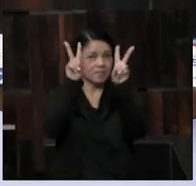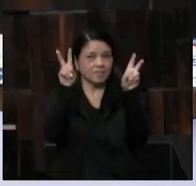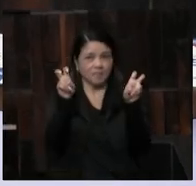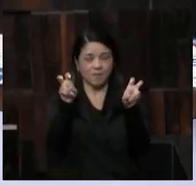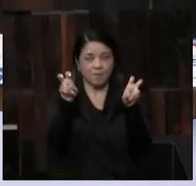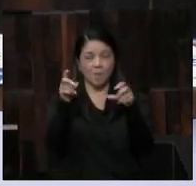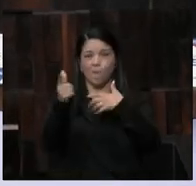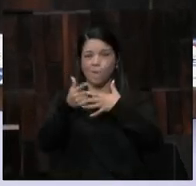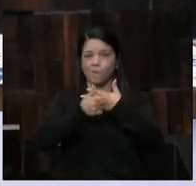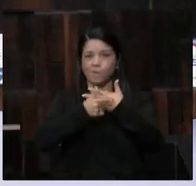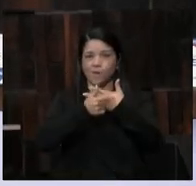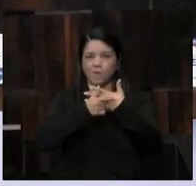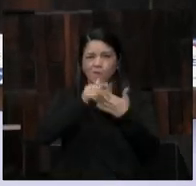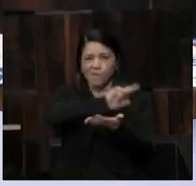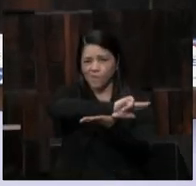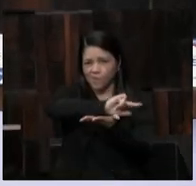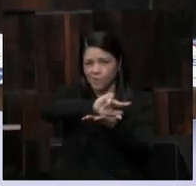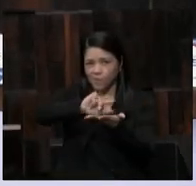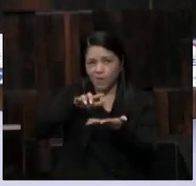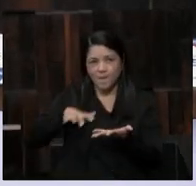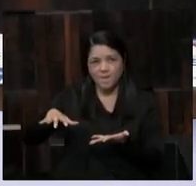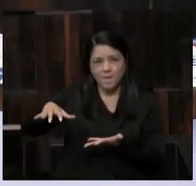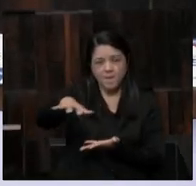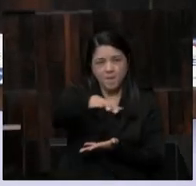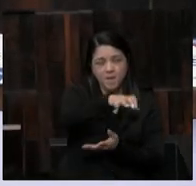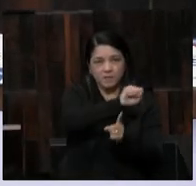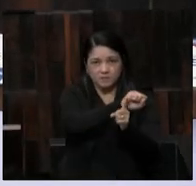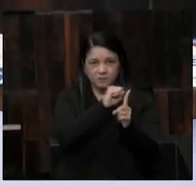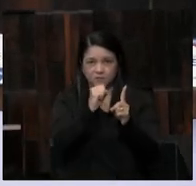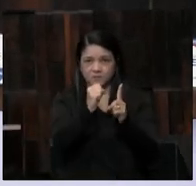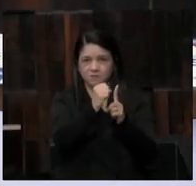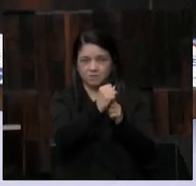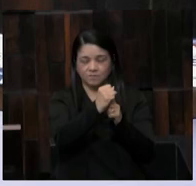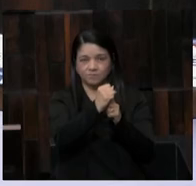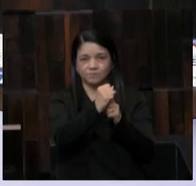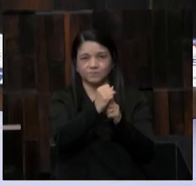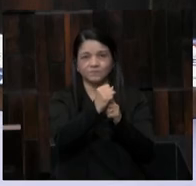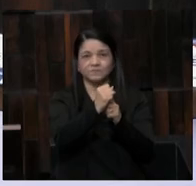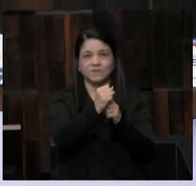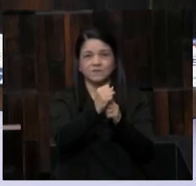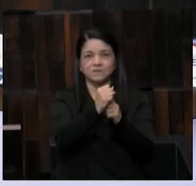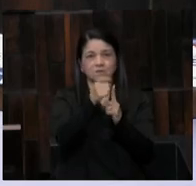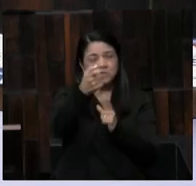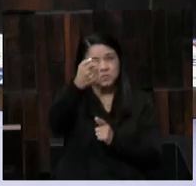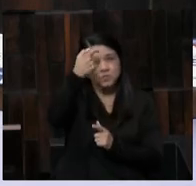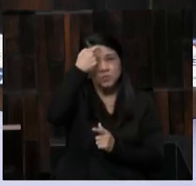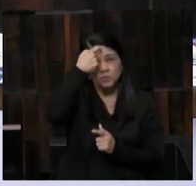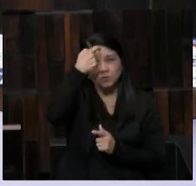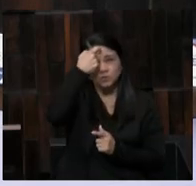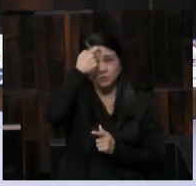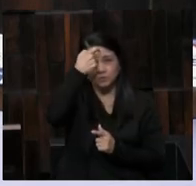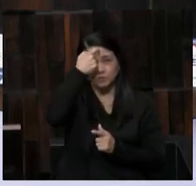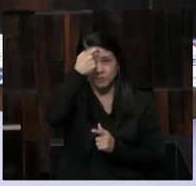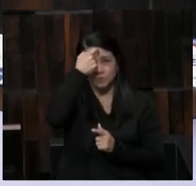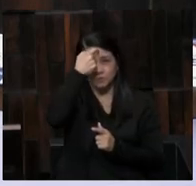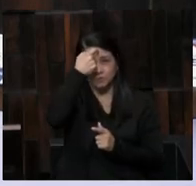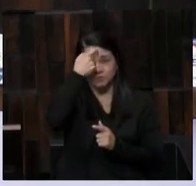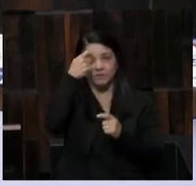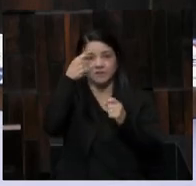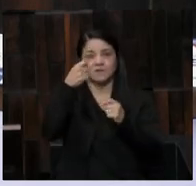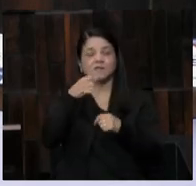o papel dos diversos setores da sociedade na conscientização do